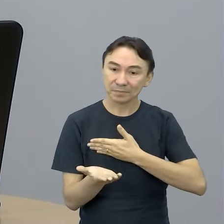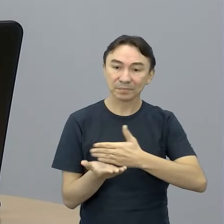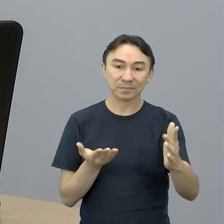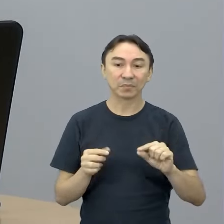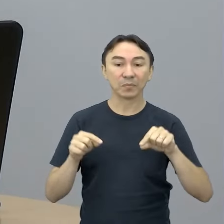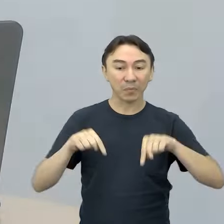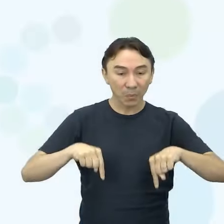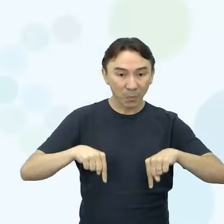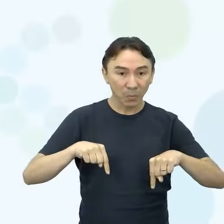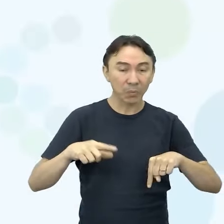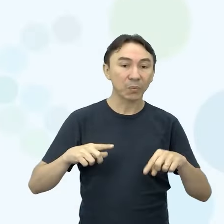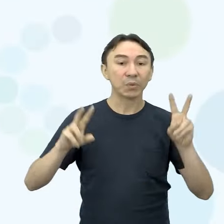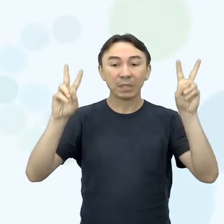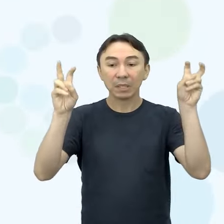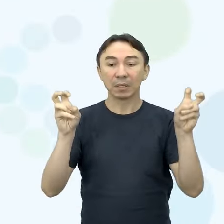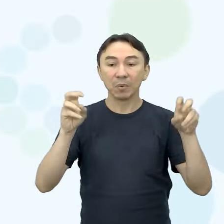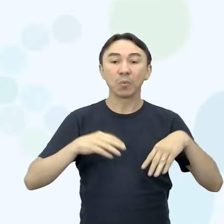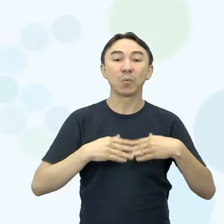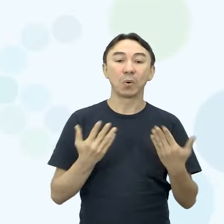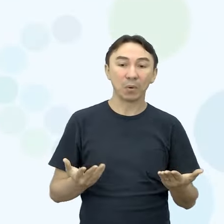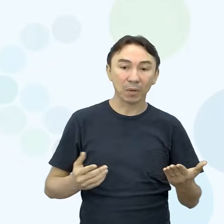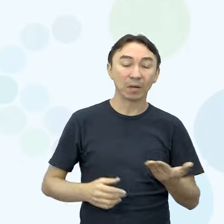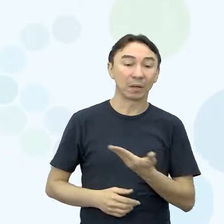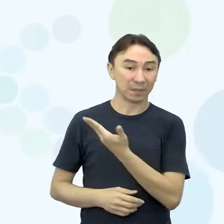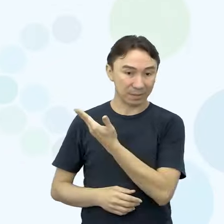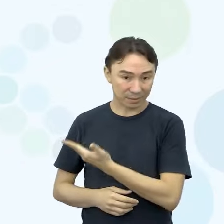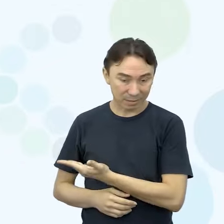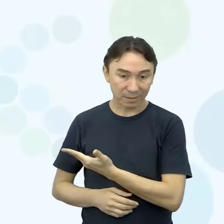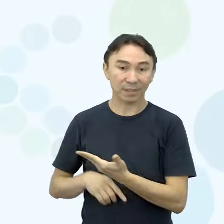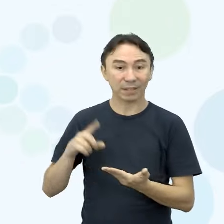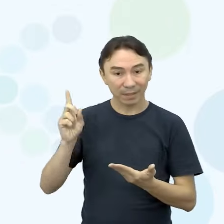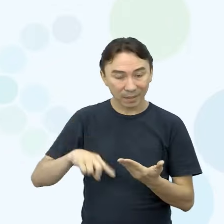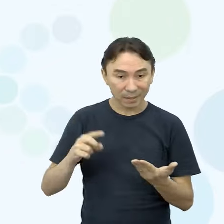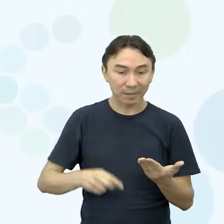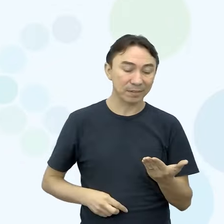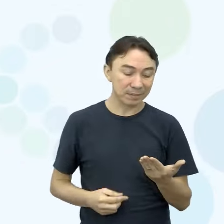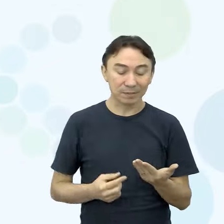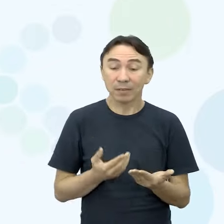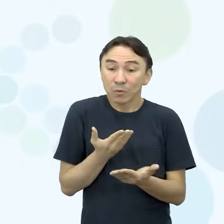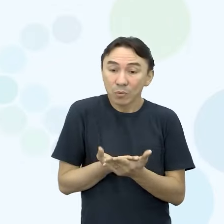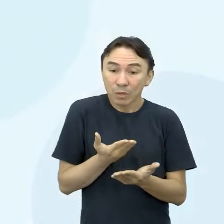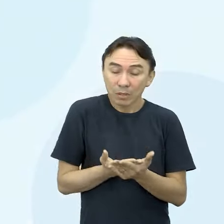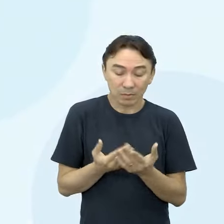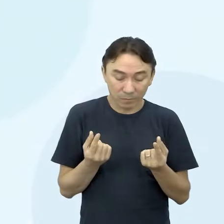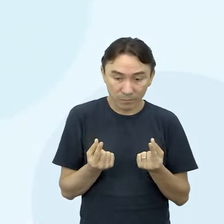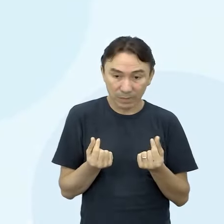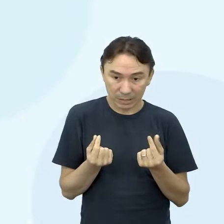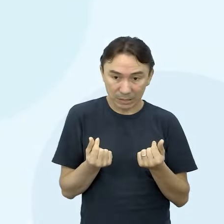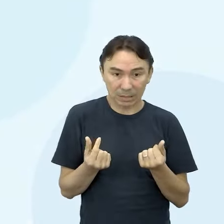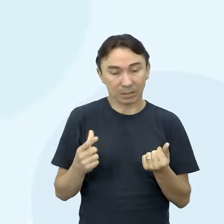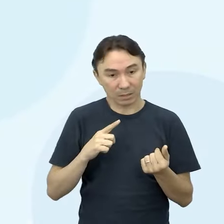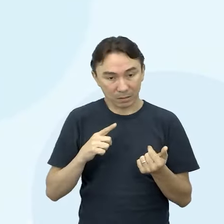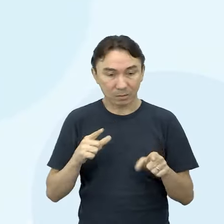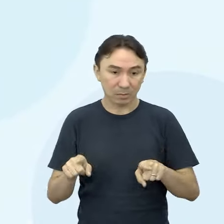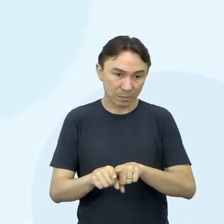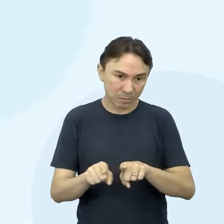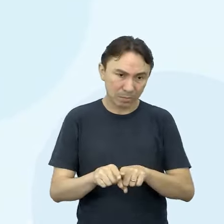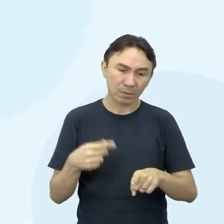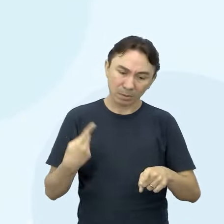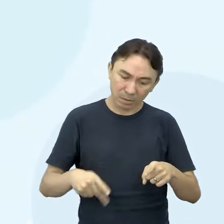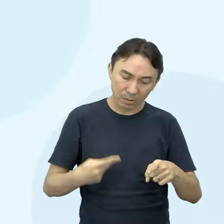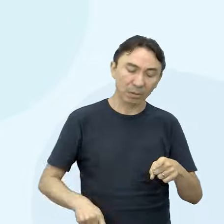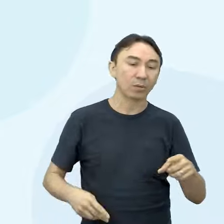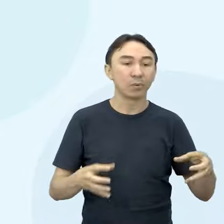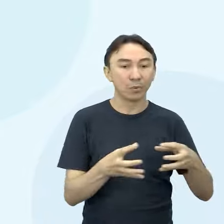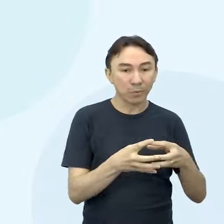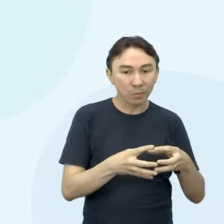da unidade curricular é Educação Financeira em Conexão, e essa pauta foi elaborada pela equipe EFAP